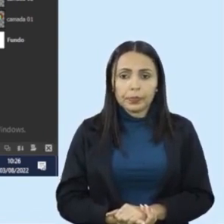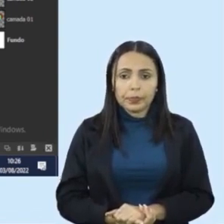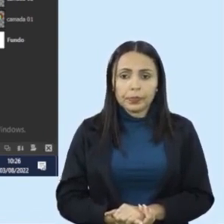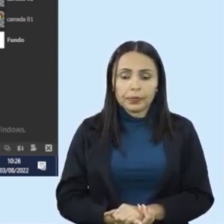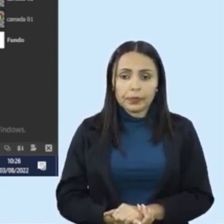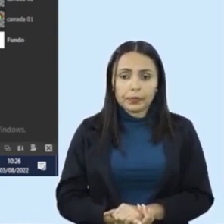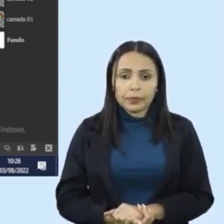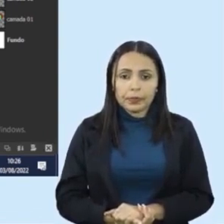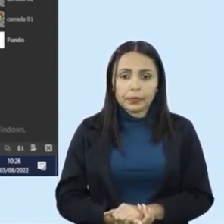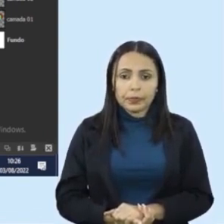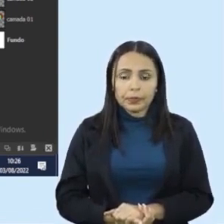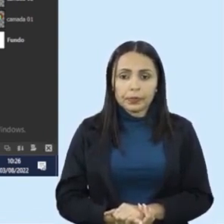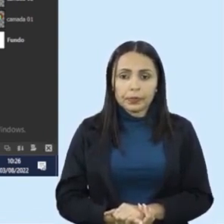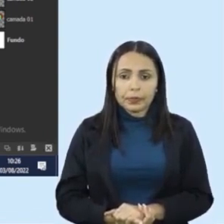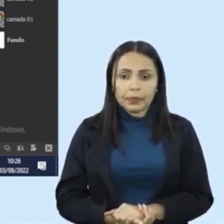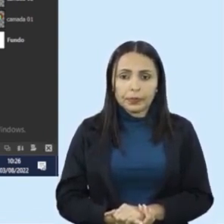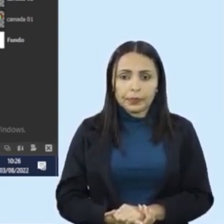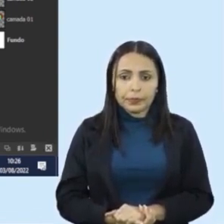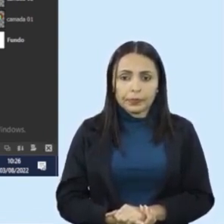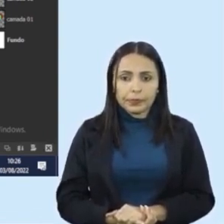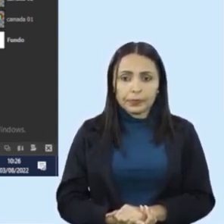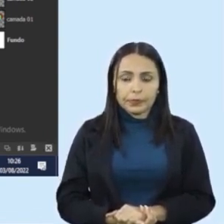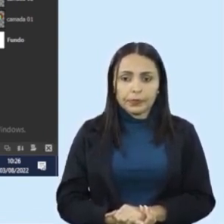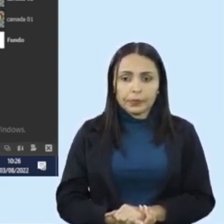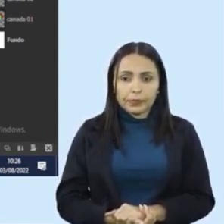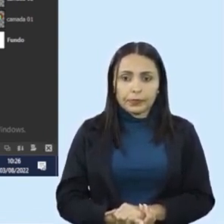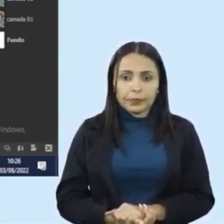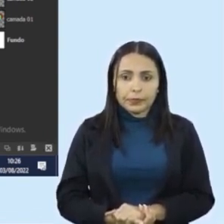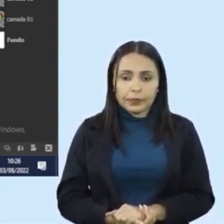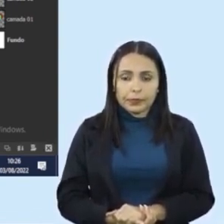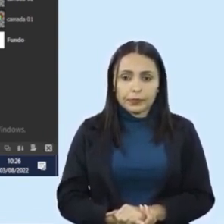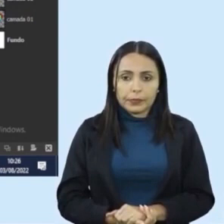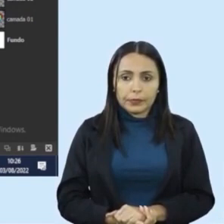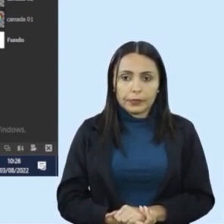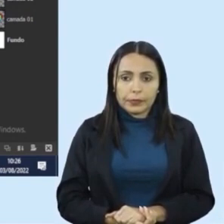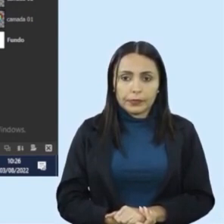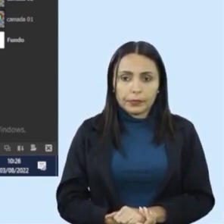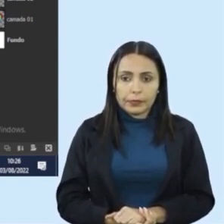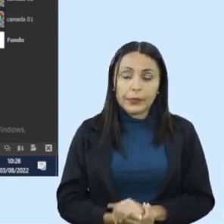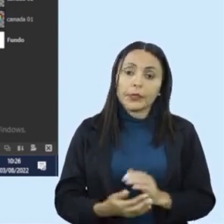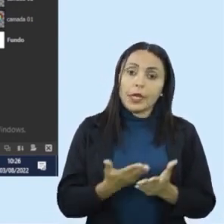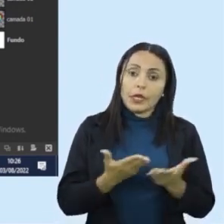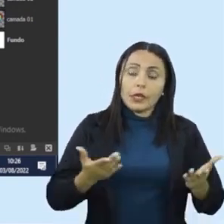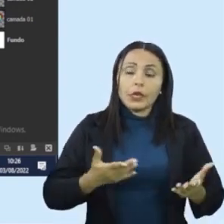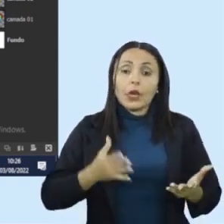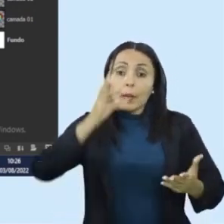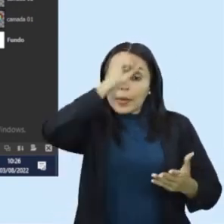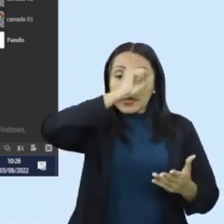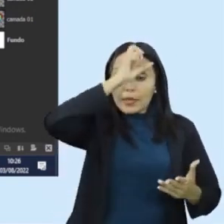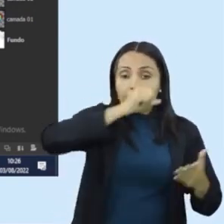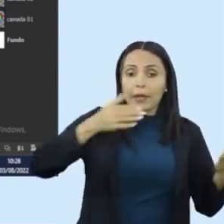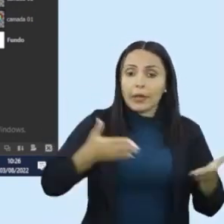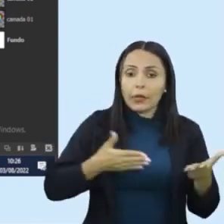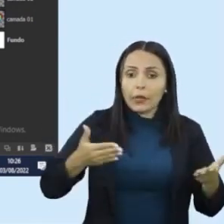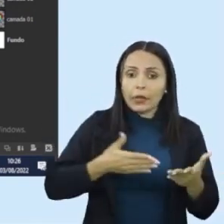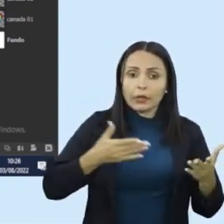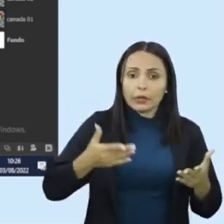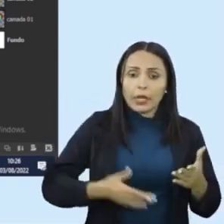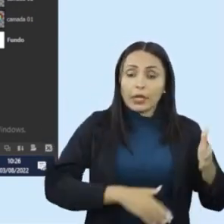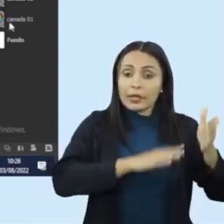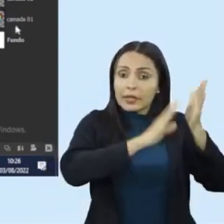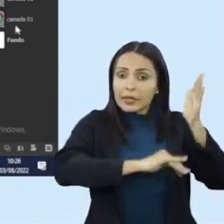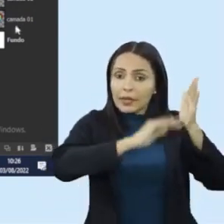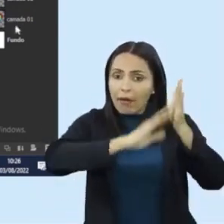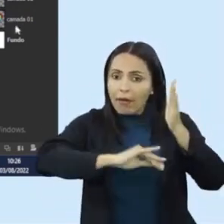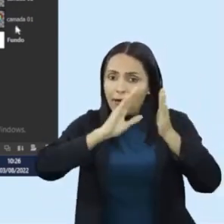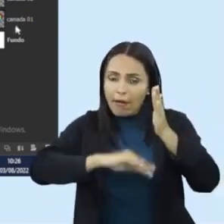E é isso. Agora a gente vai aprender a excluir